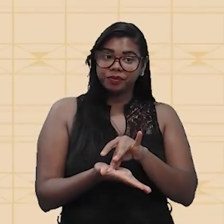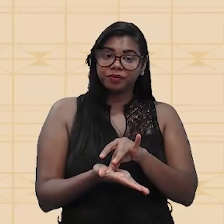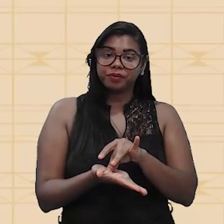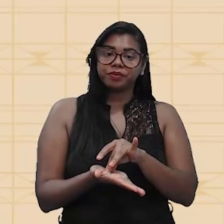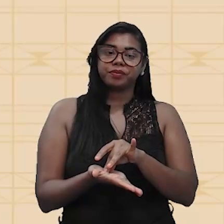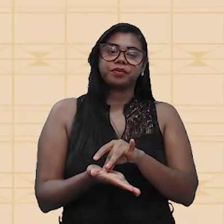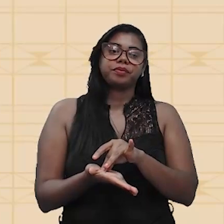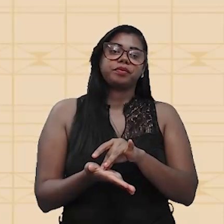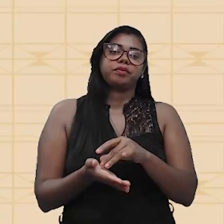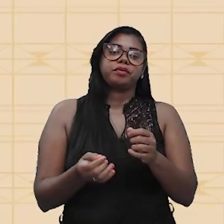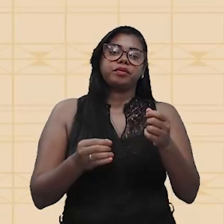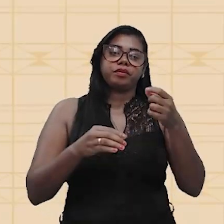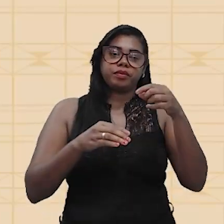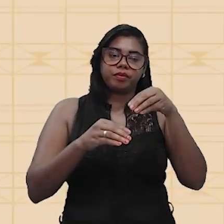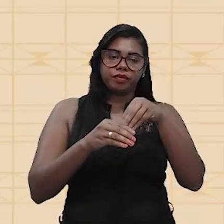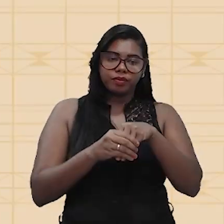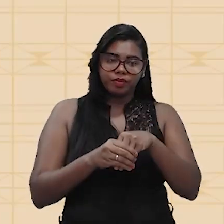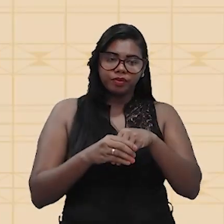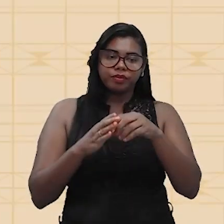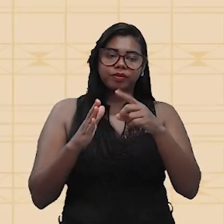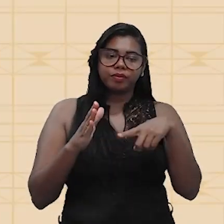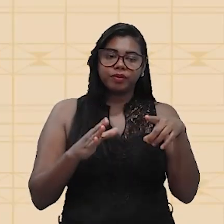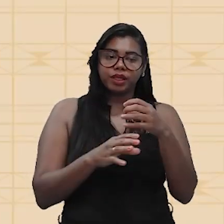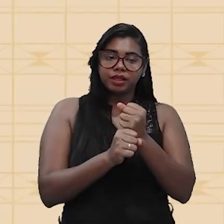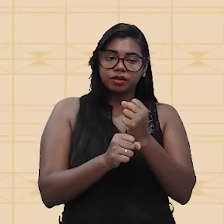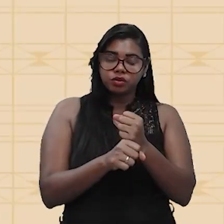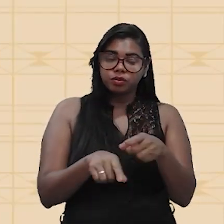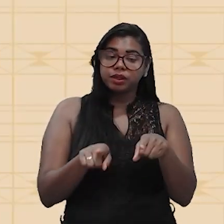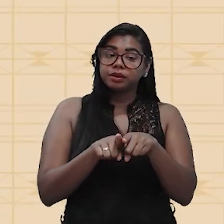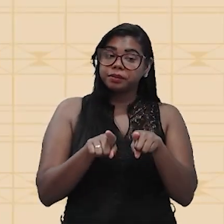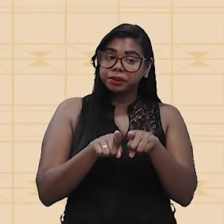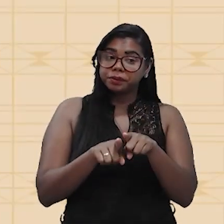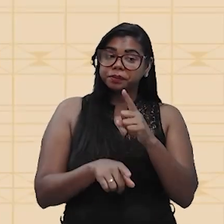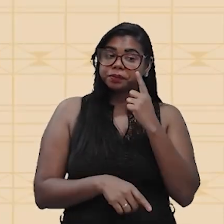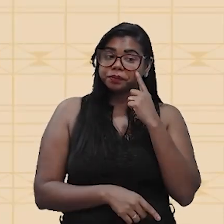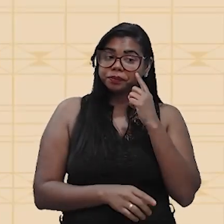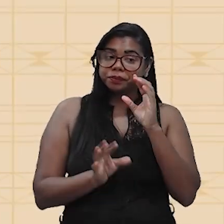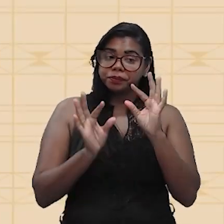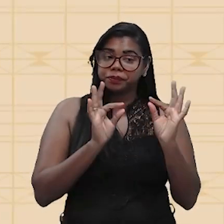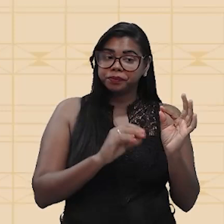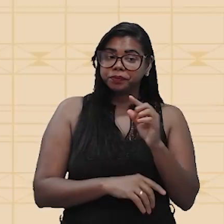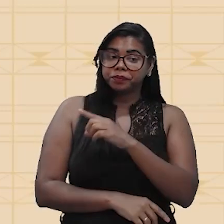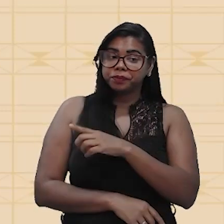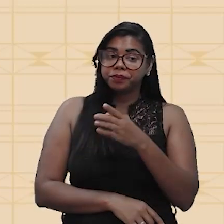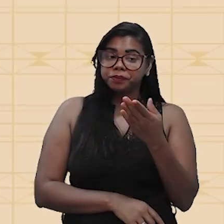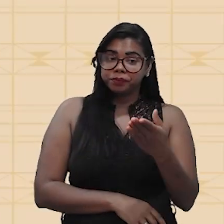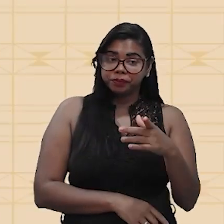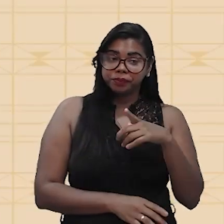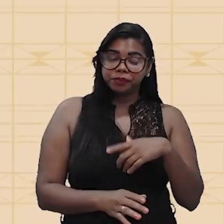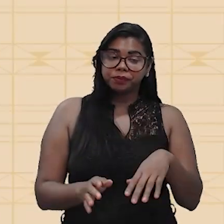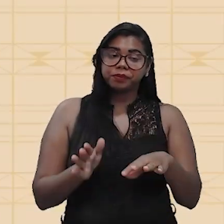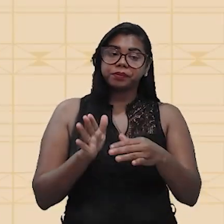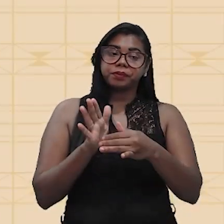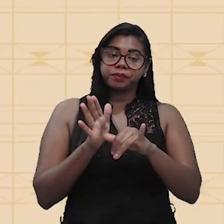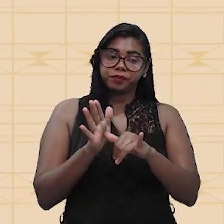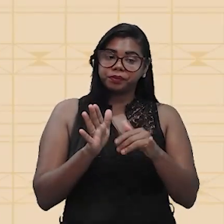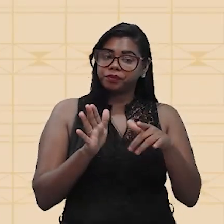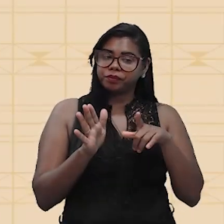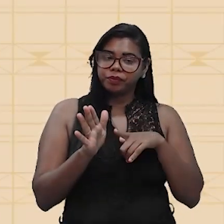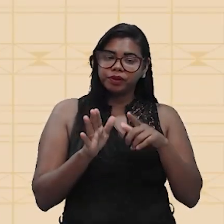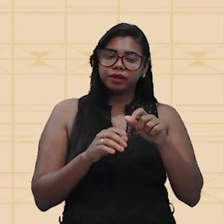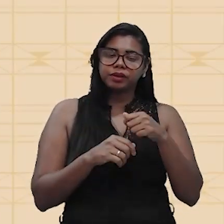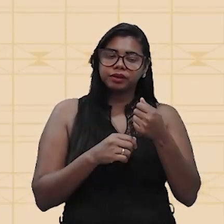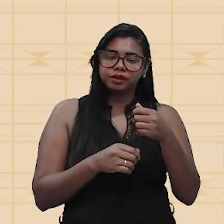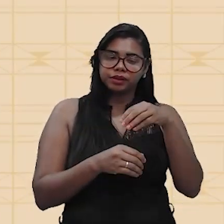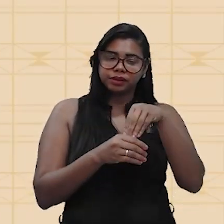internas também serão somadas. Então, lembre-se, se você tem um gerador ideal, que é aquele que não tem resistência interna, soma